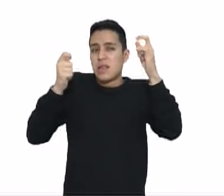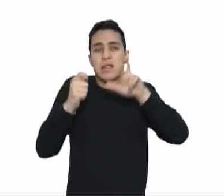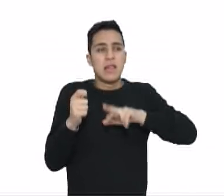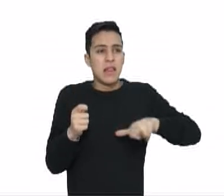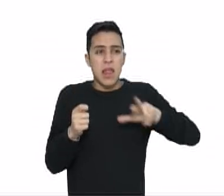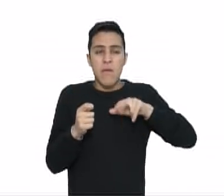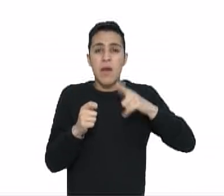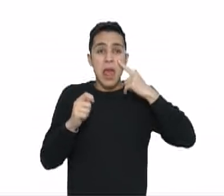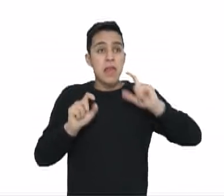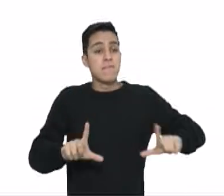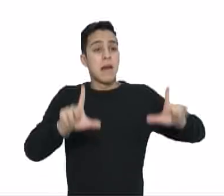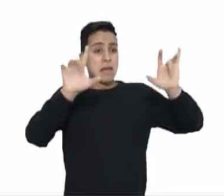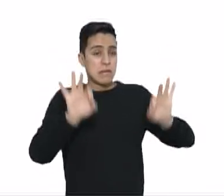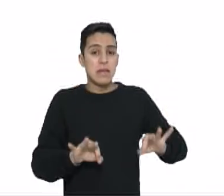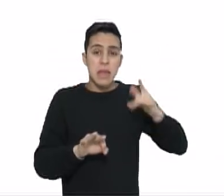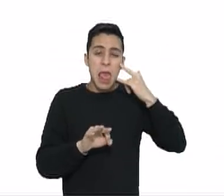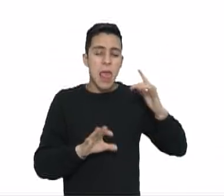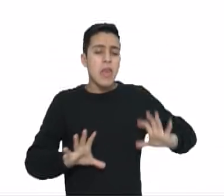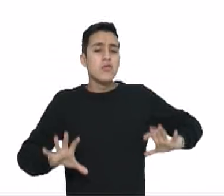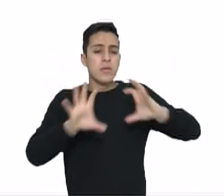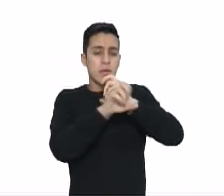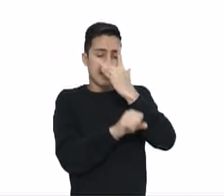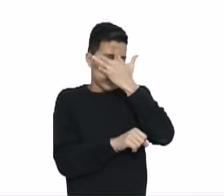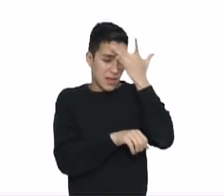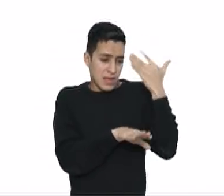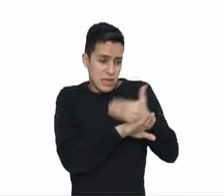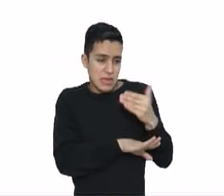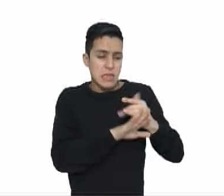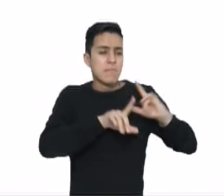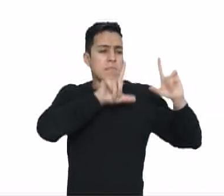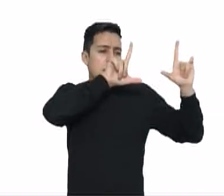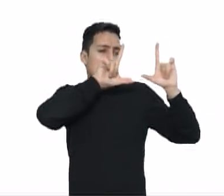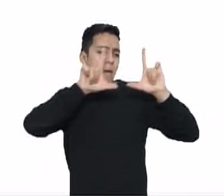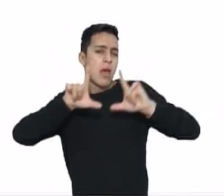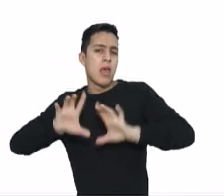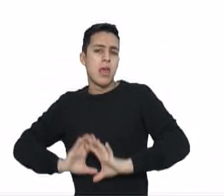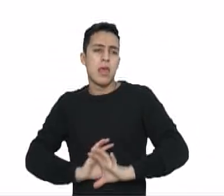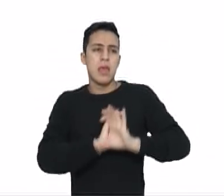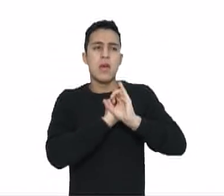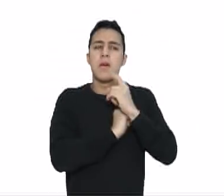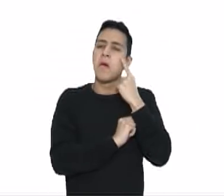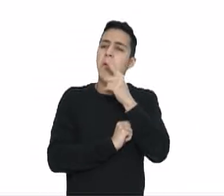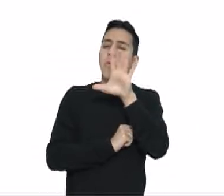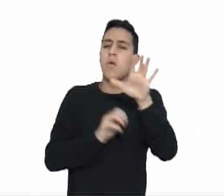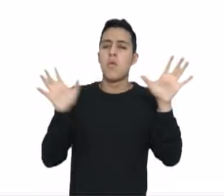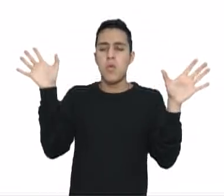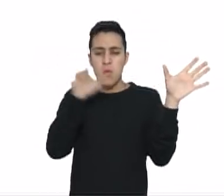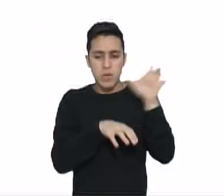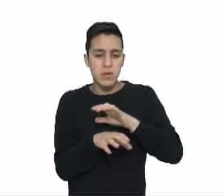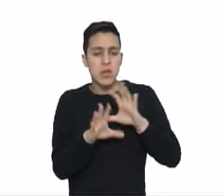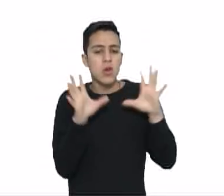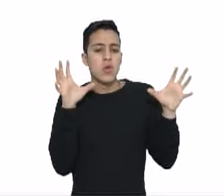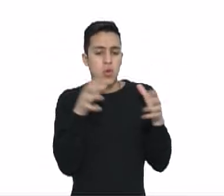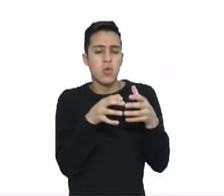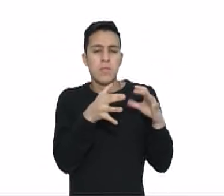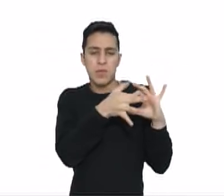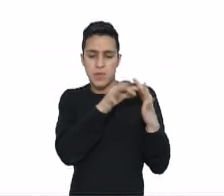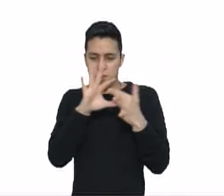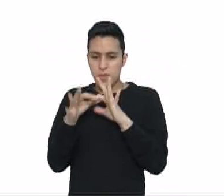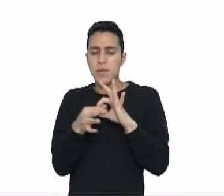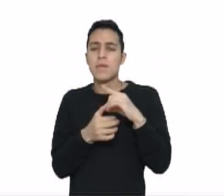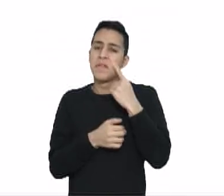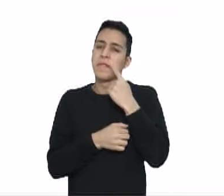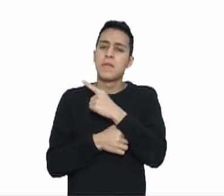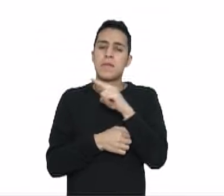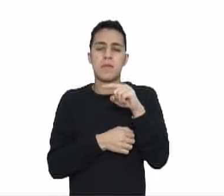imagem projetada, pessoas que ensaiaram e representando esse ursinho que era o mascote da Olimpíada de